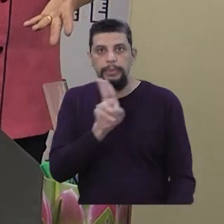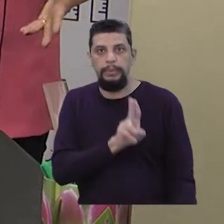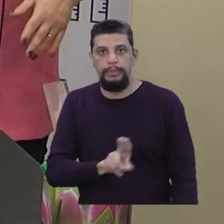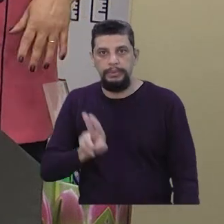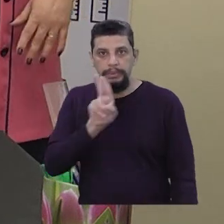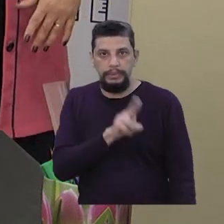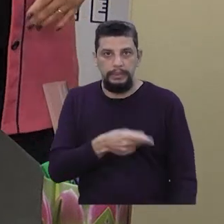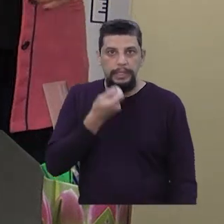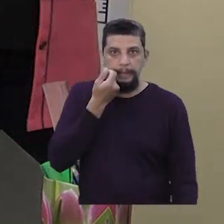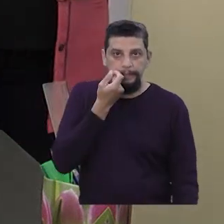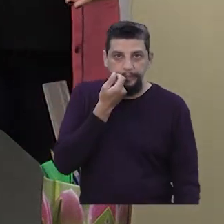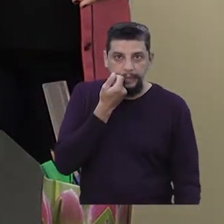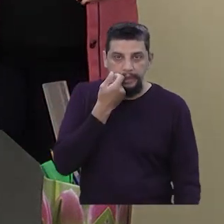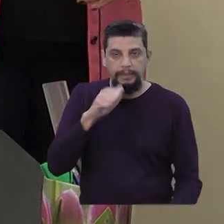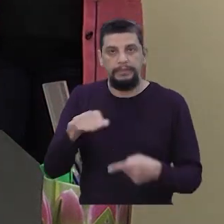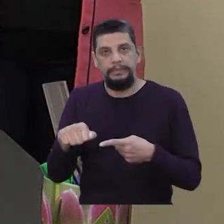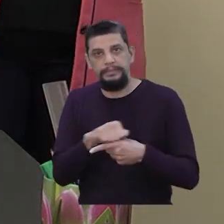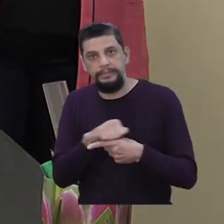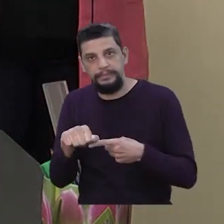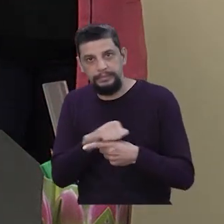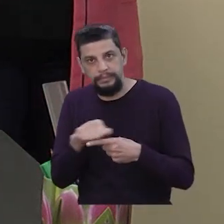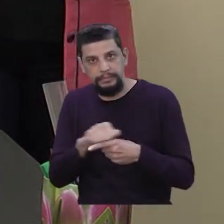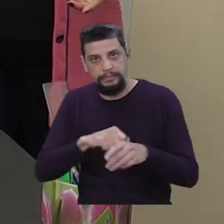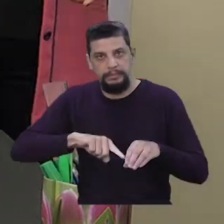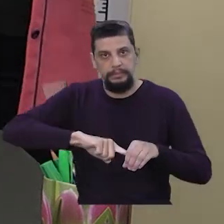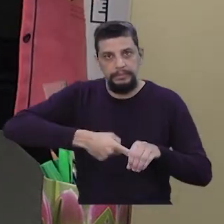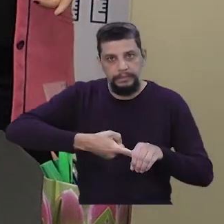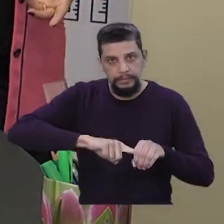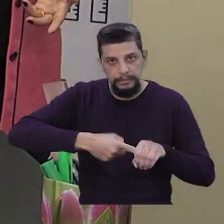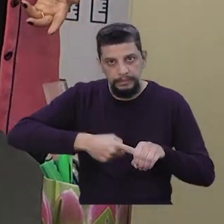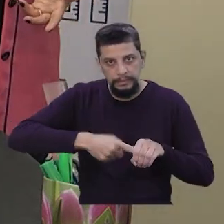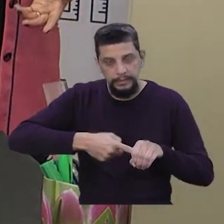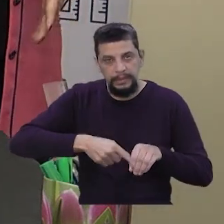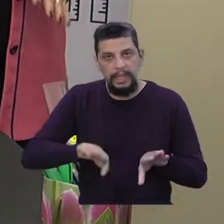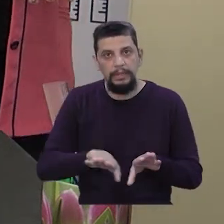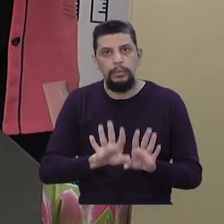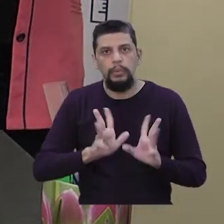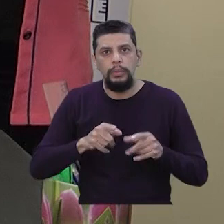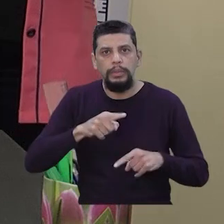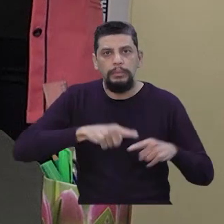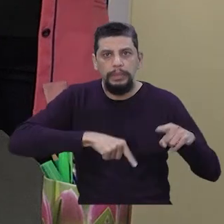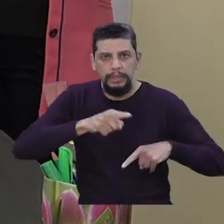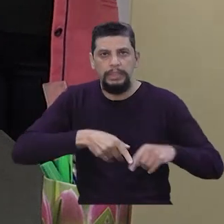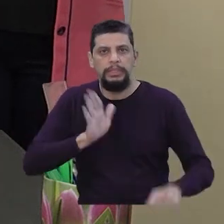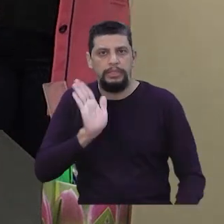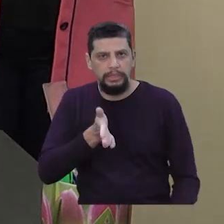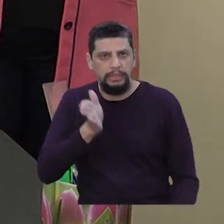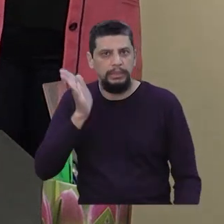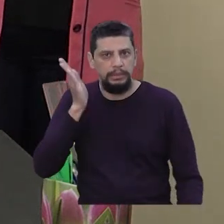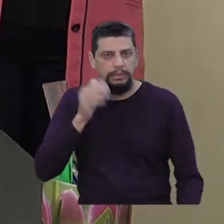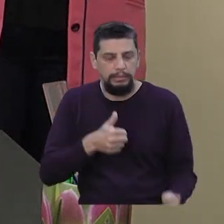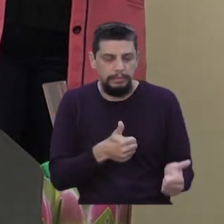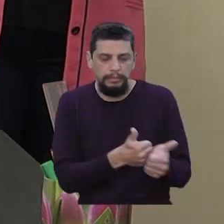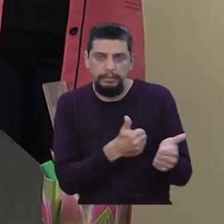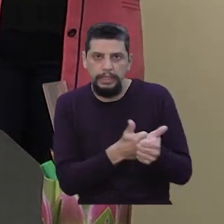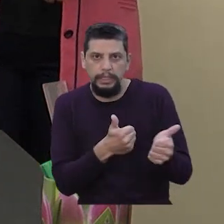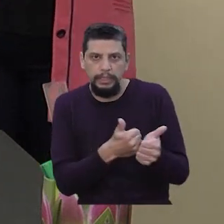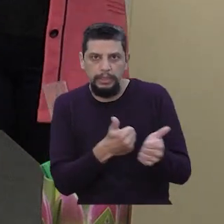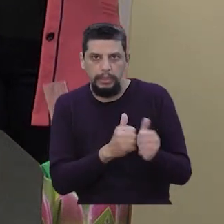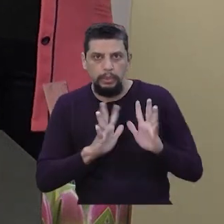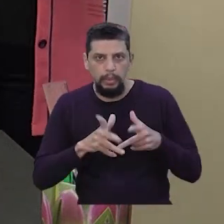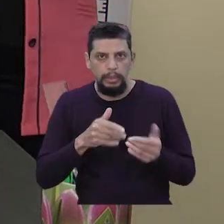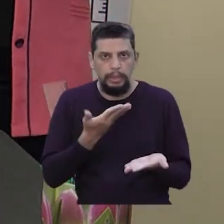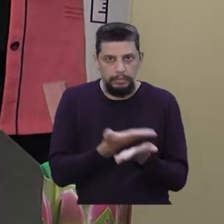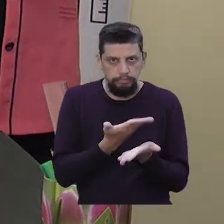sempre usam, do lápis, da borracha, do apontador. Então, esses materiais vocês já têm ali pertinho de vocês